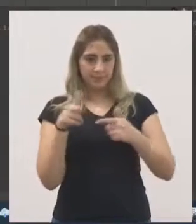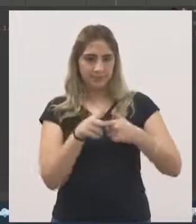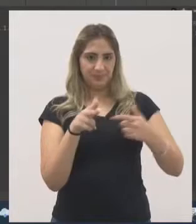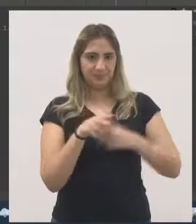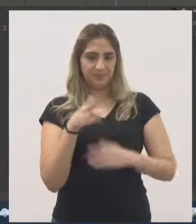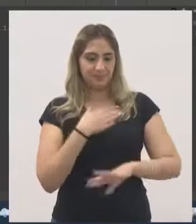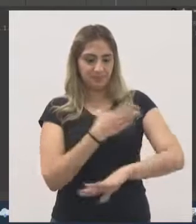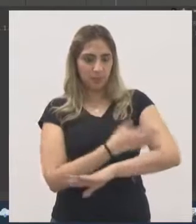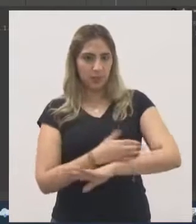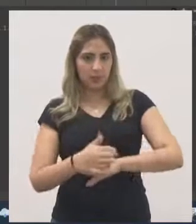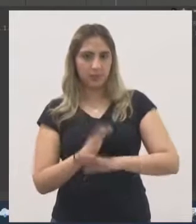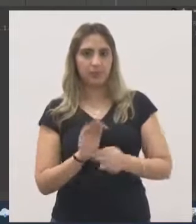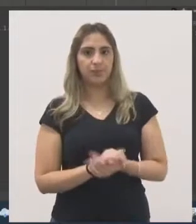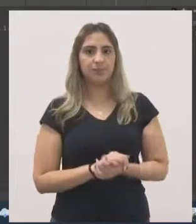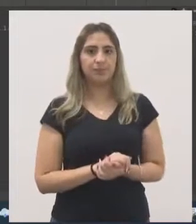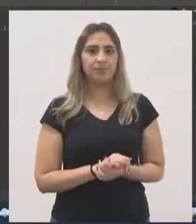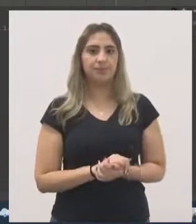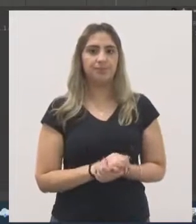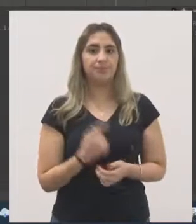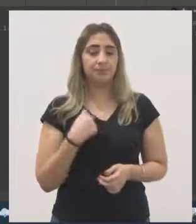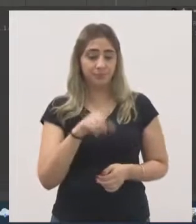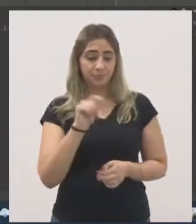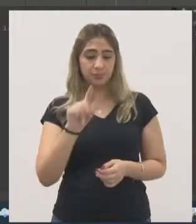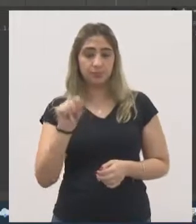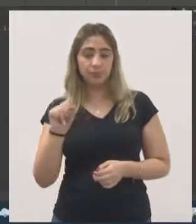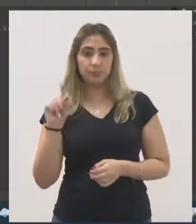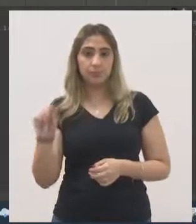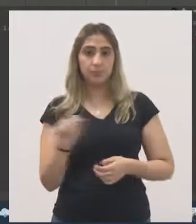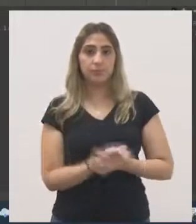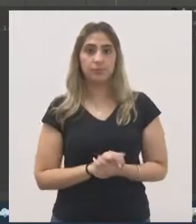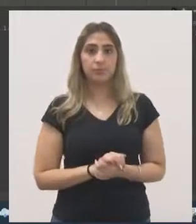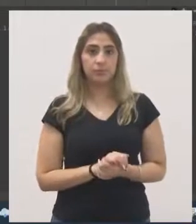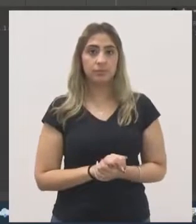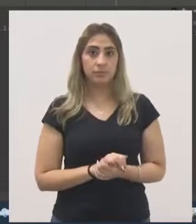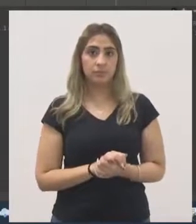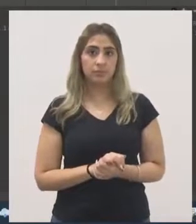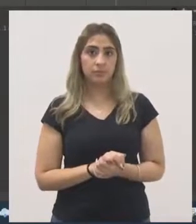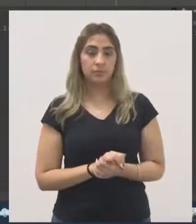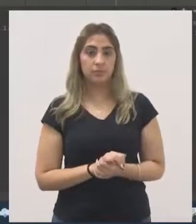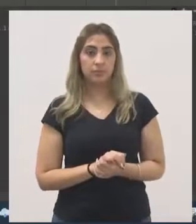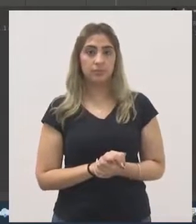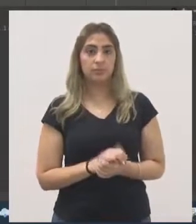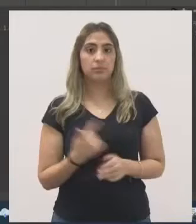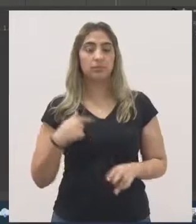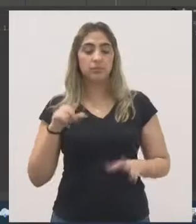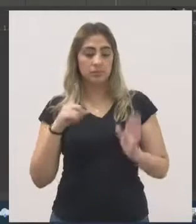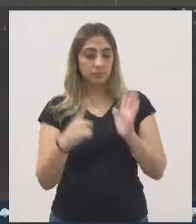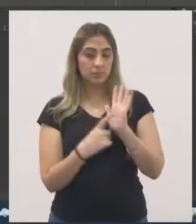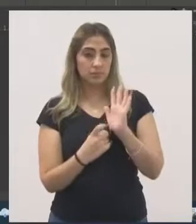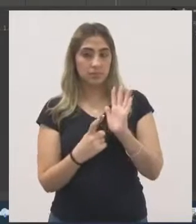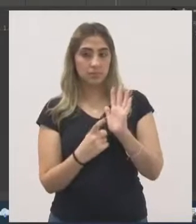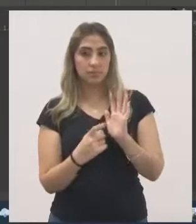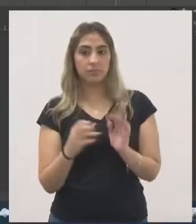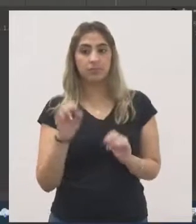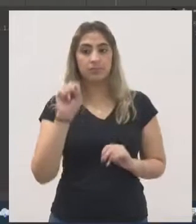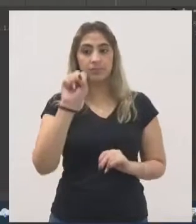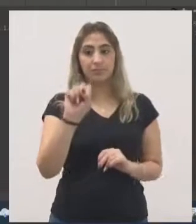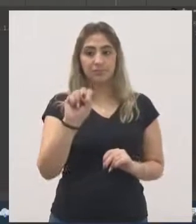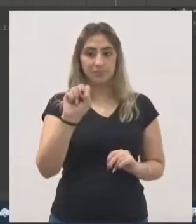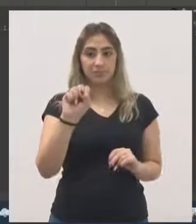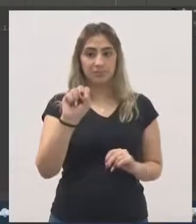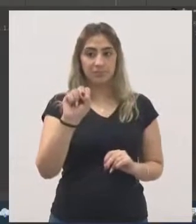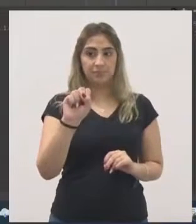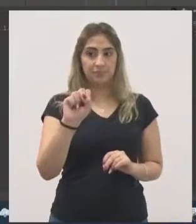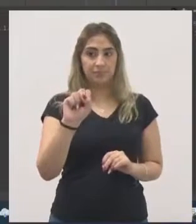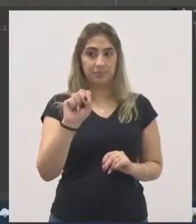esse início aqui. Eu seleciono aonde eu quero cortar e clico com a tecla S. Vocês